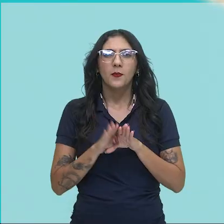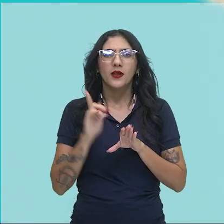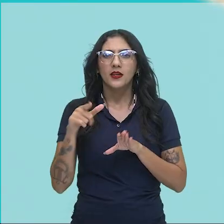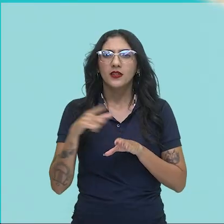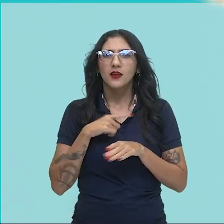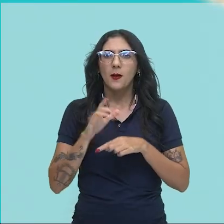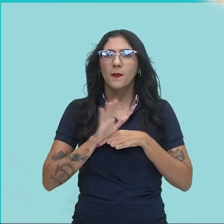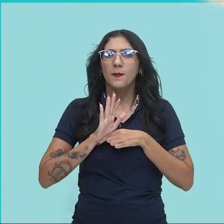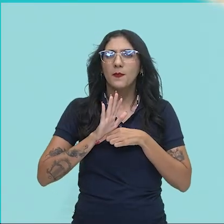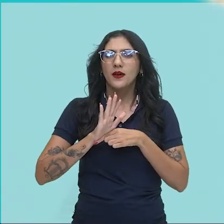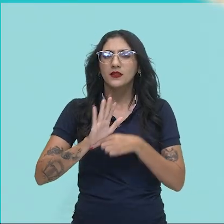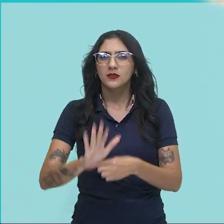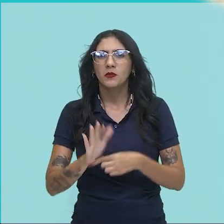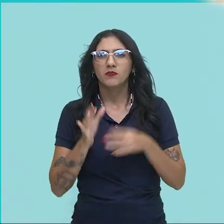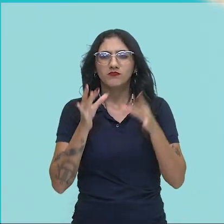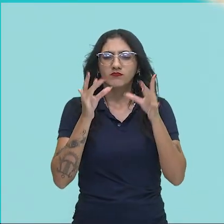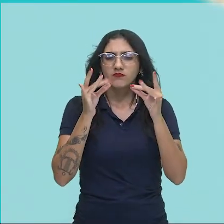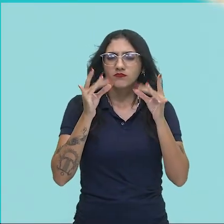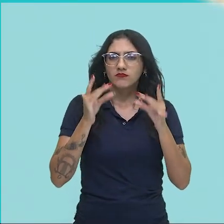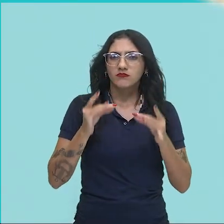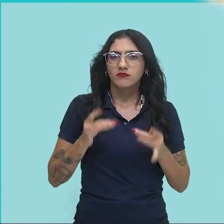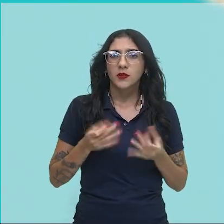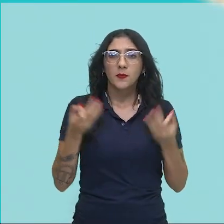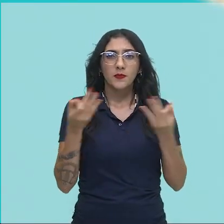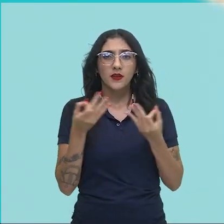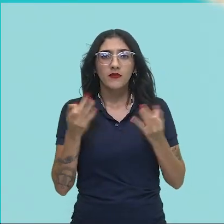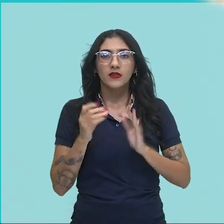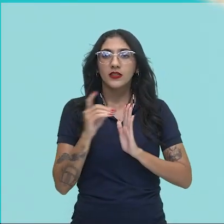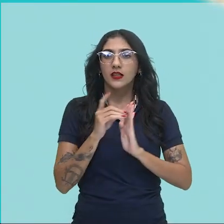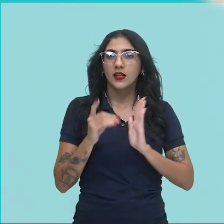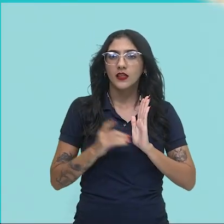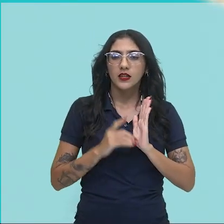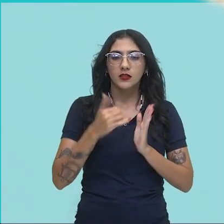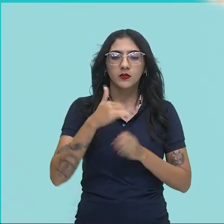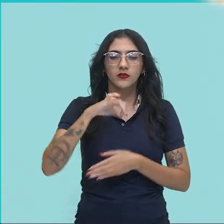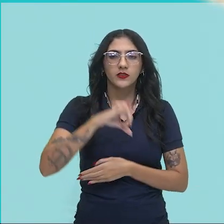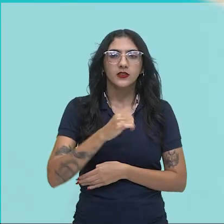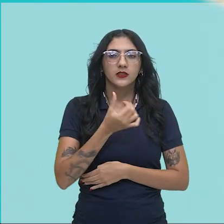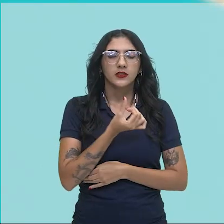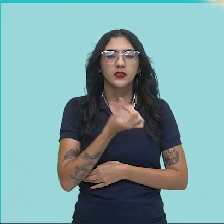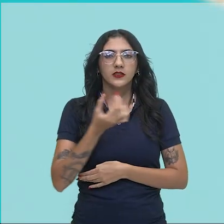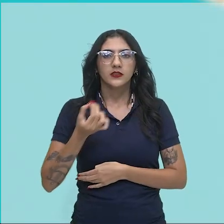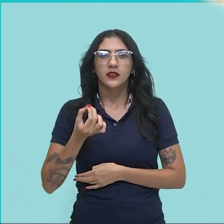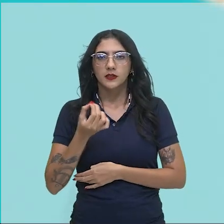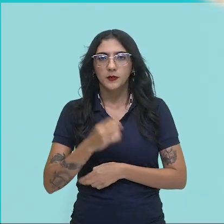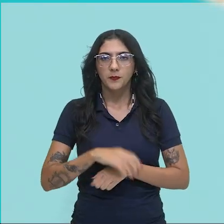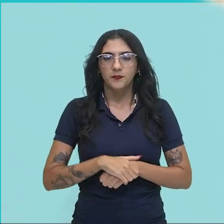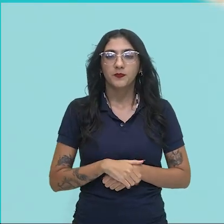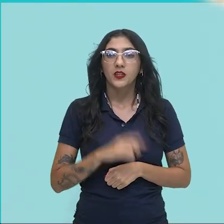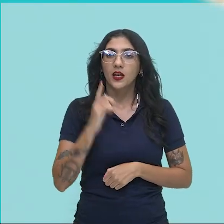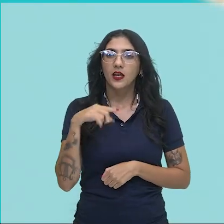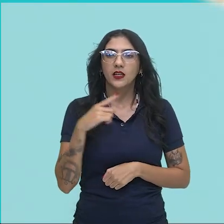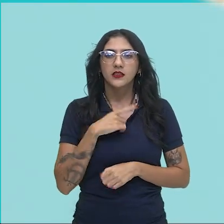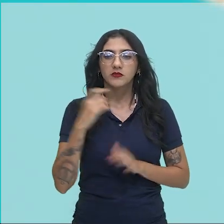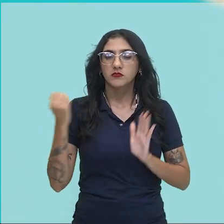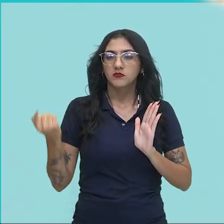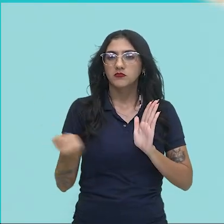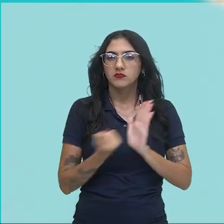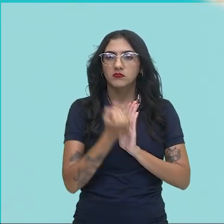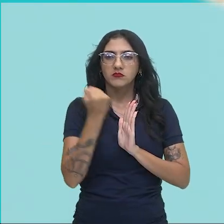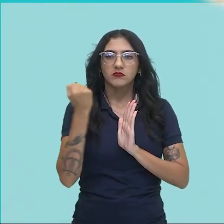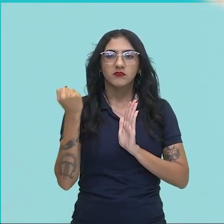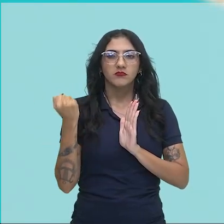mas um discurso ali na década de 60 e foi um marco para a